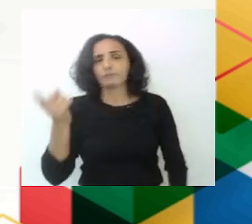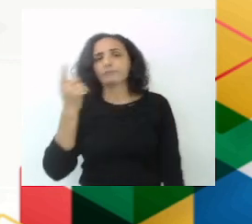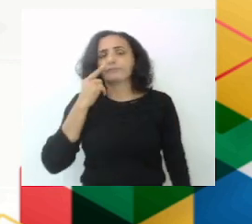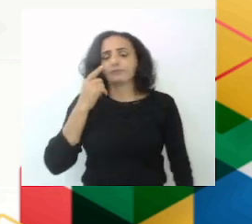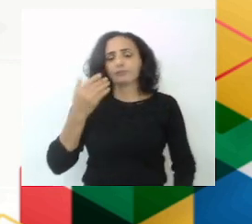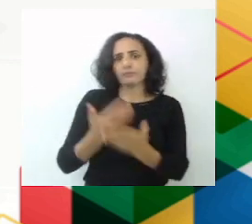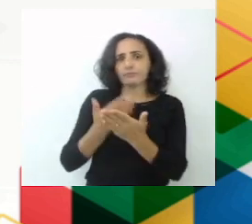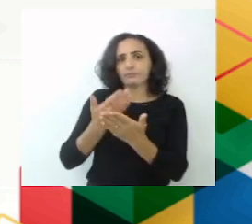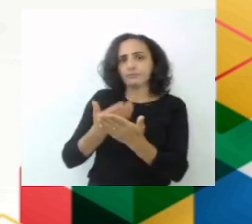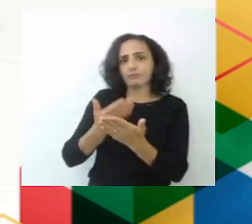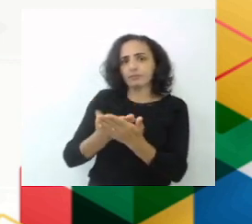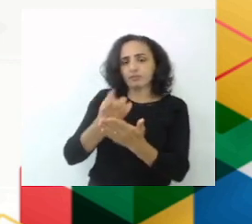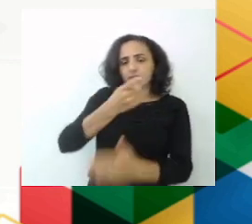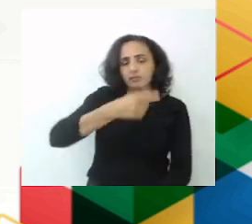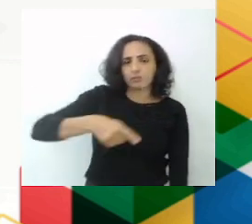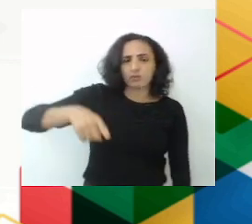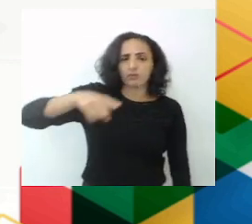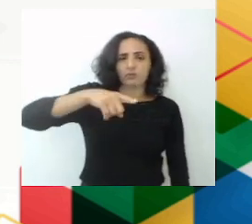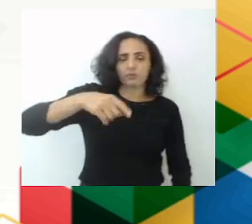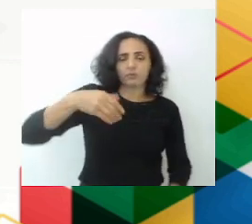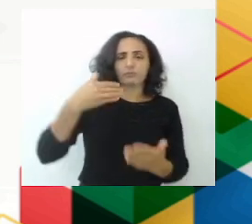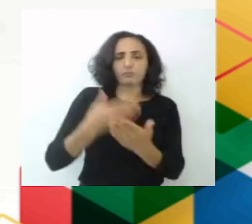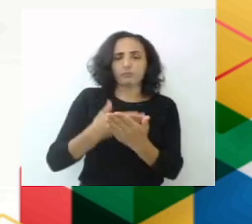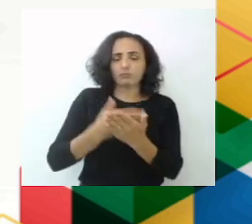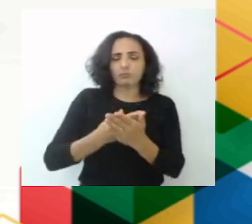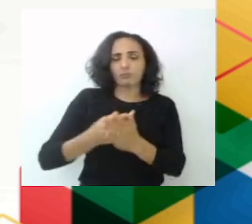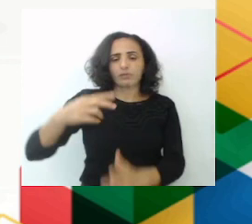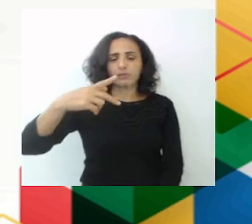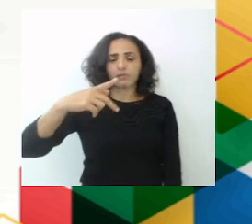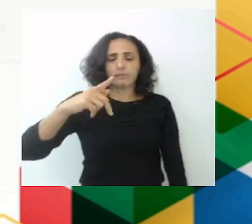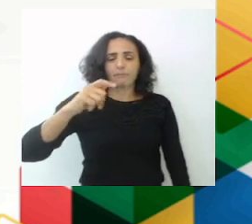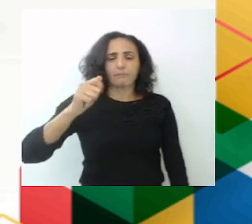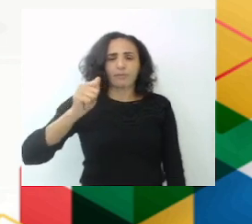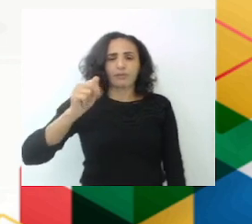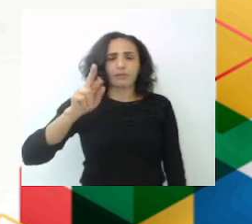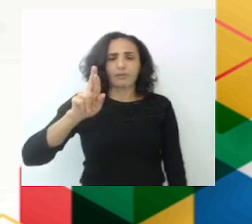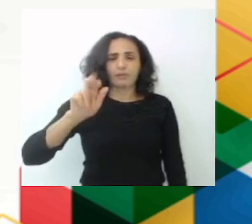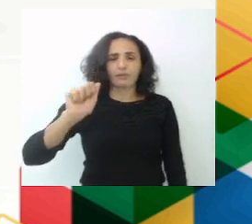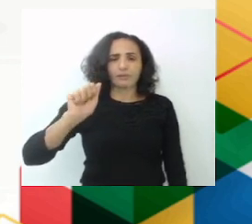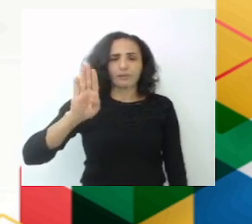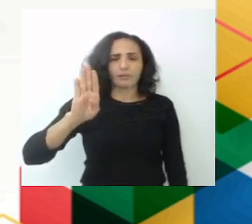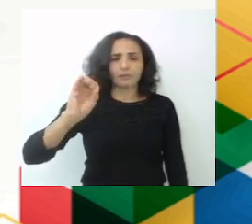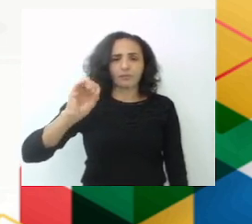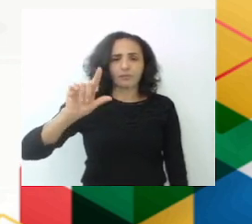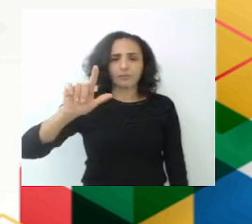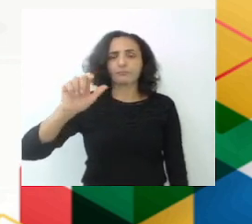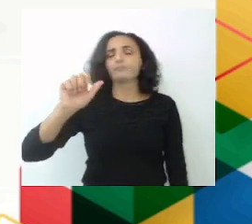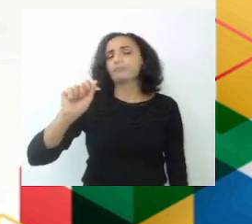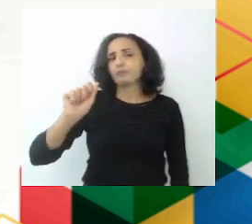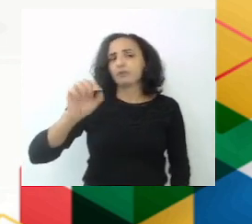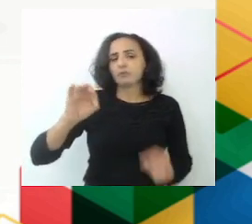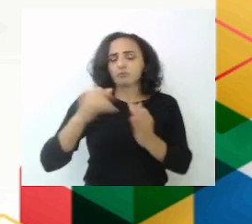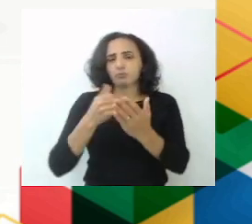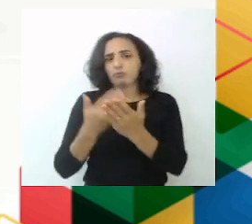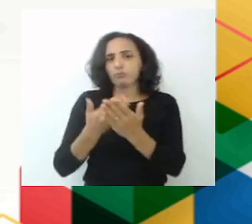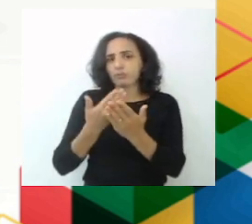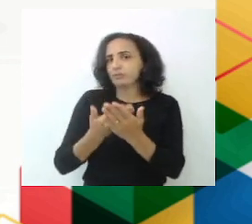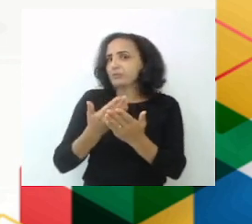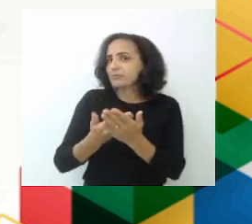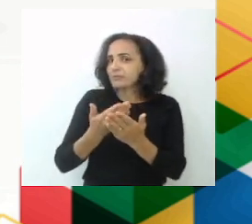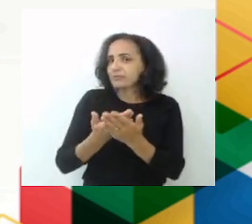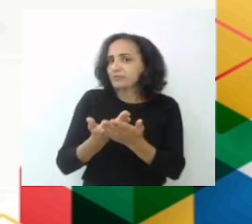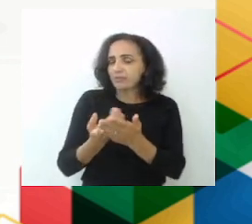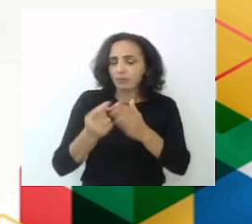essa curva é chamada de parábola. Essa parábola tem concavidade voltada